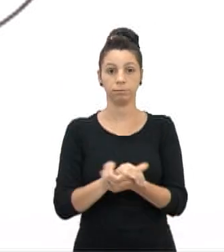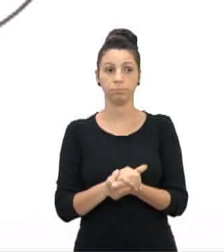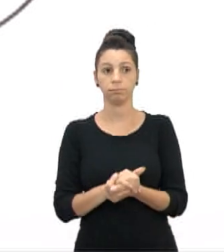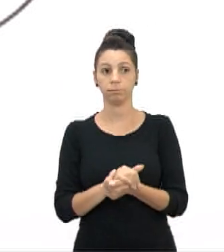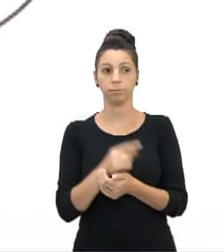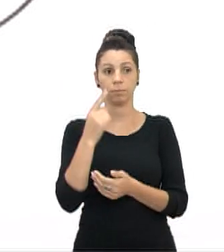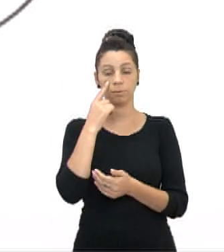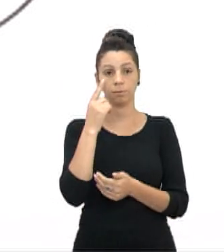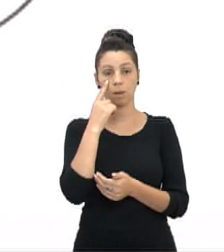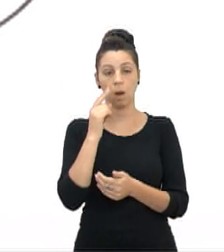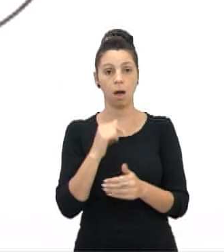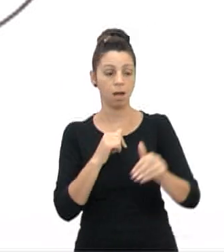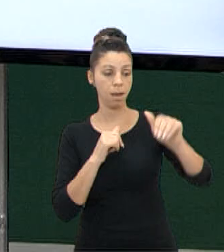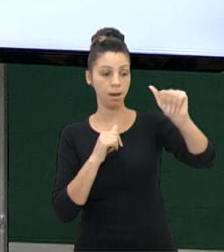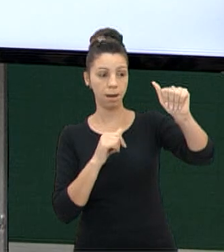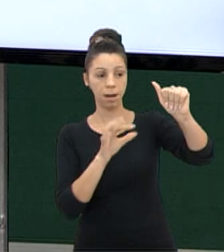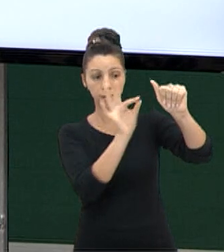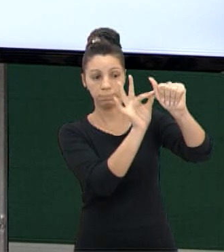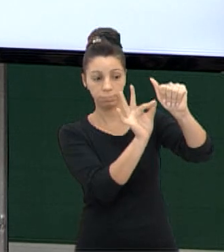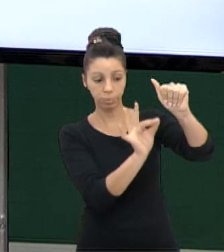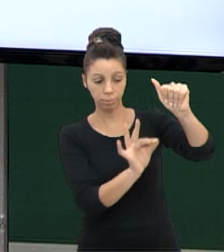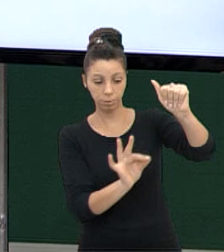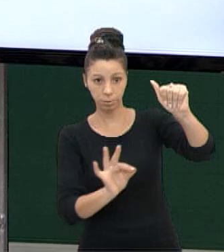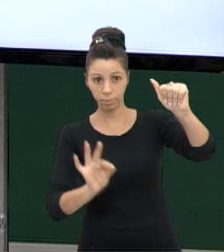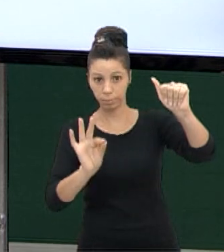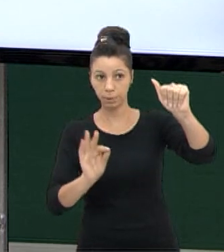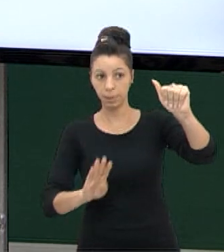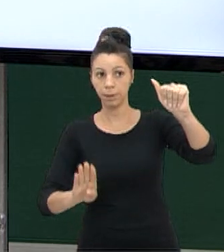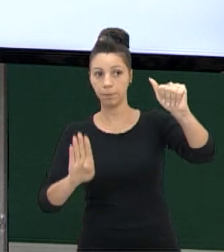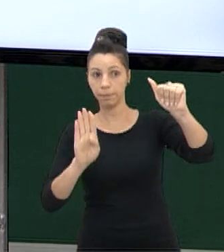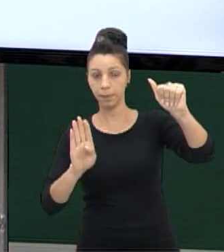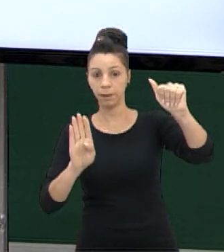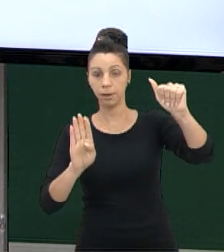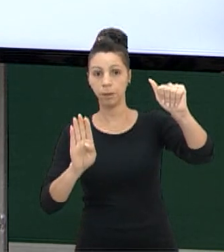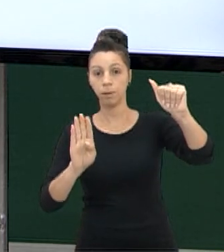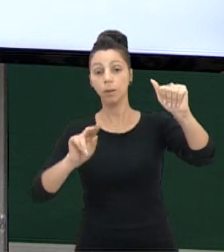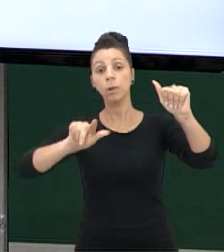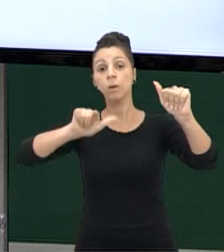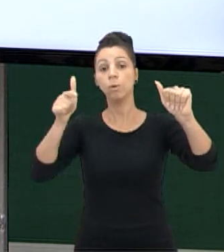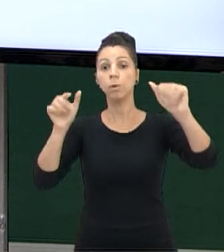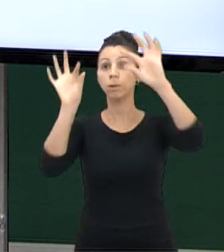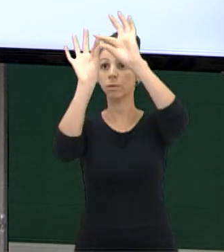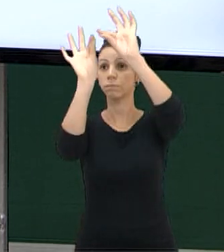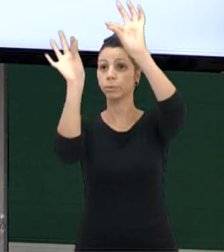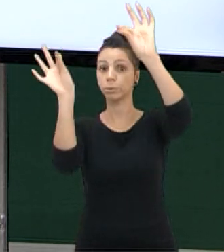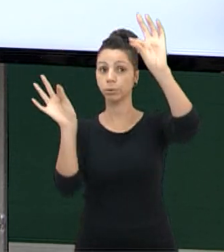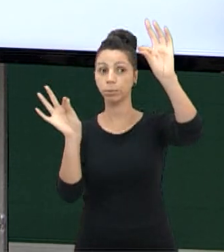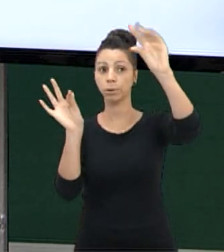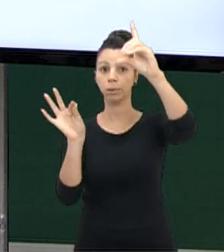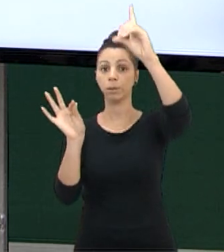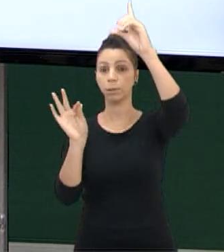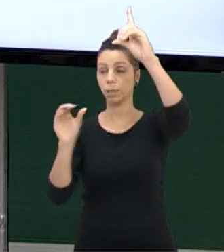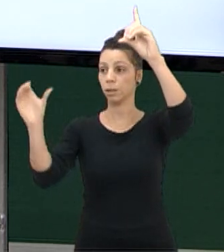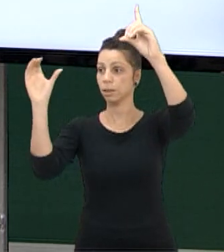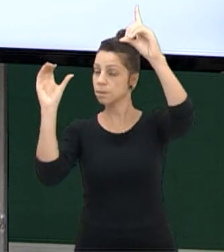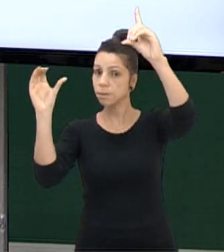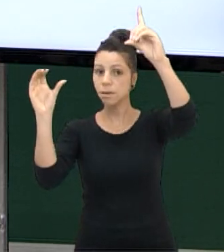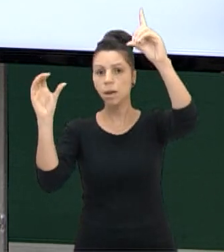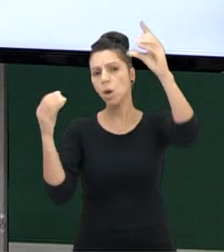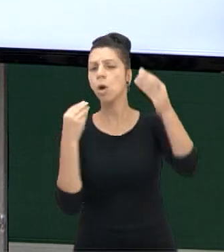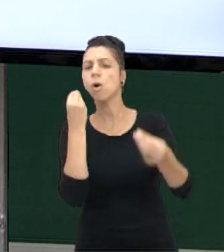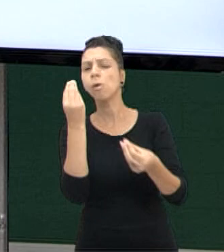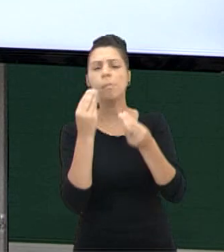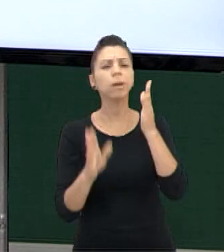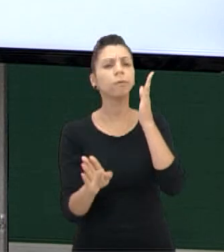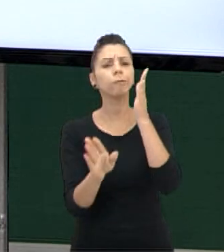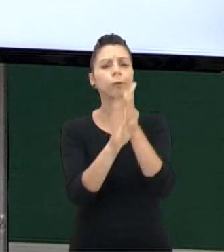AB e eu tenho o arco DC. Como que eu vou determinar a medida x